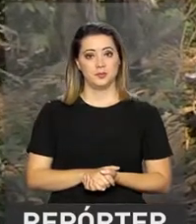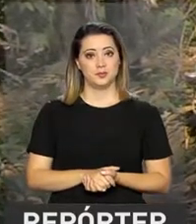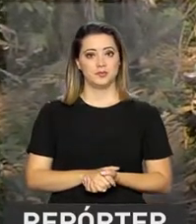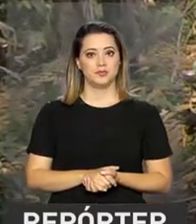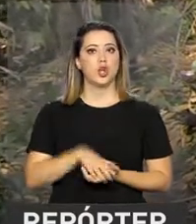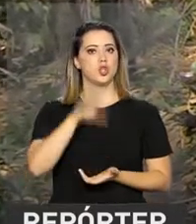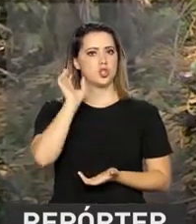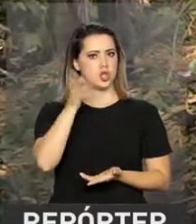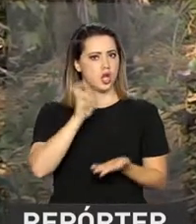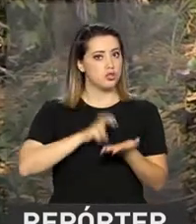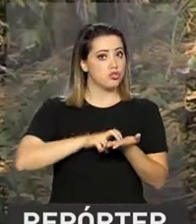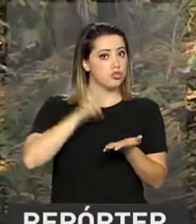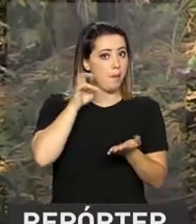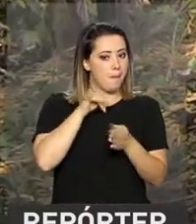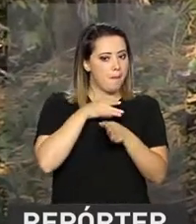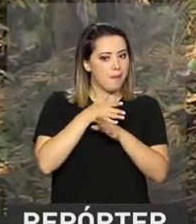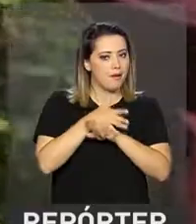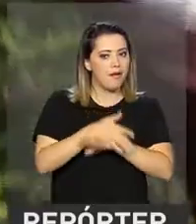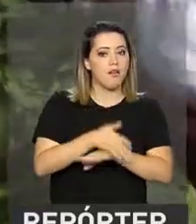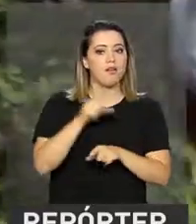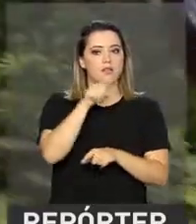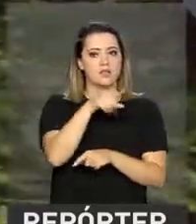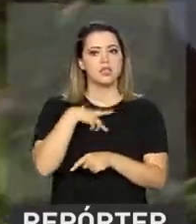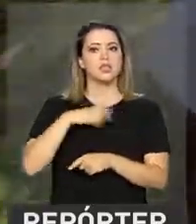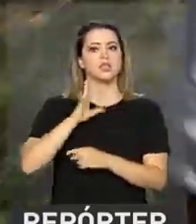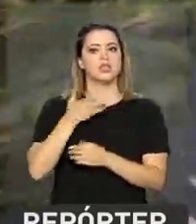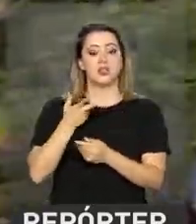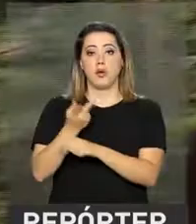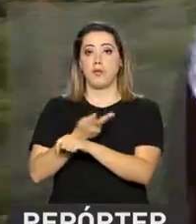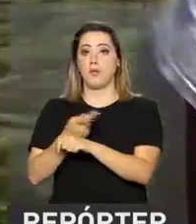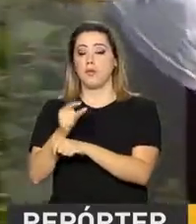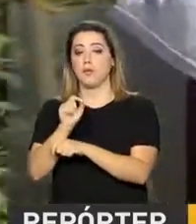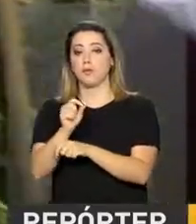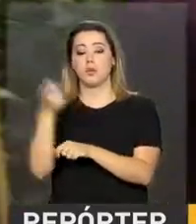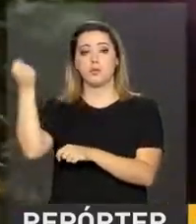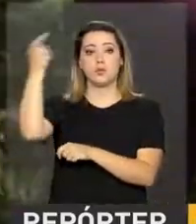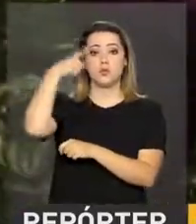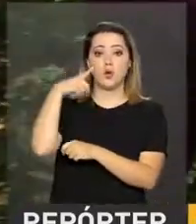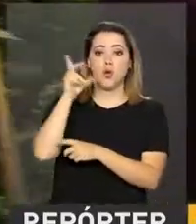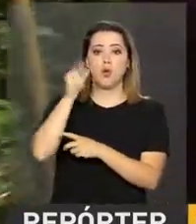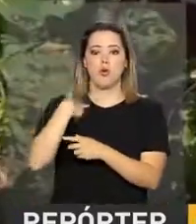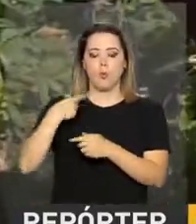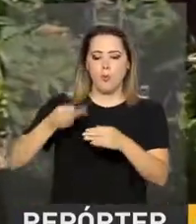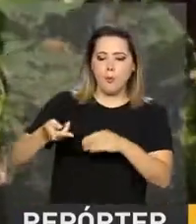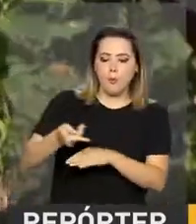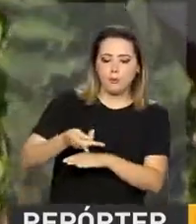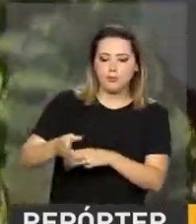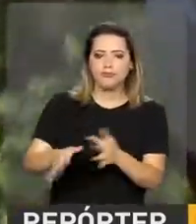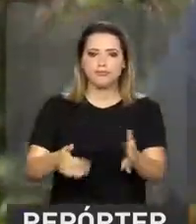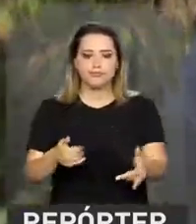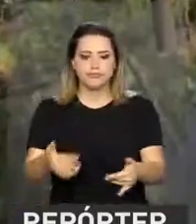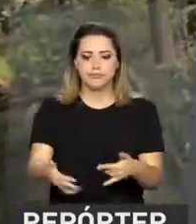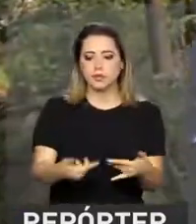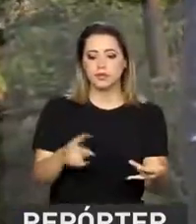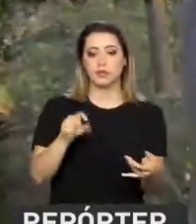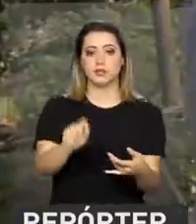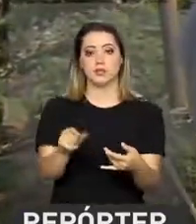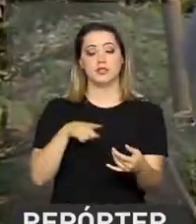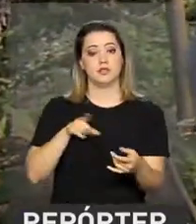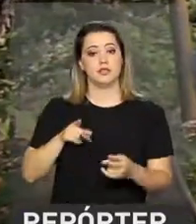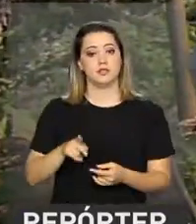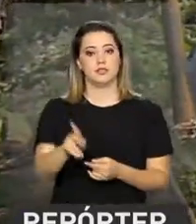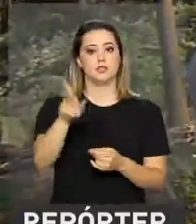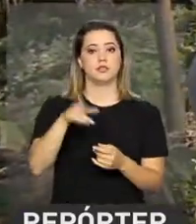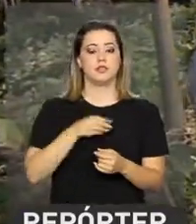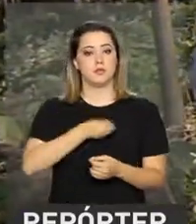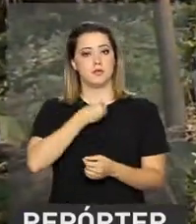Mal amanhece o dia e Dona Ana Maria já está embaixo do sol quente, com as mãos na terra. A pequena produtora, que sempre